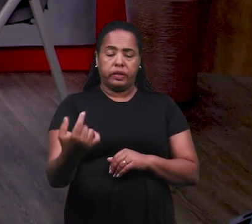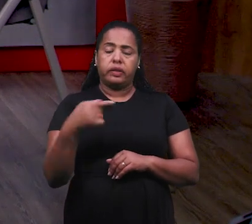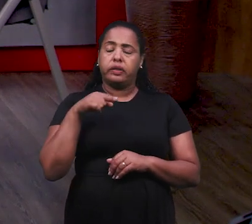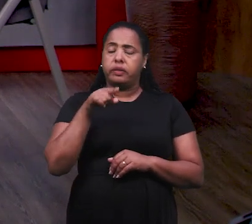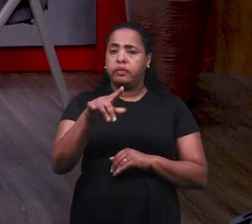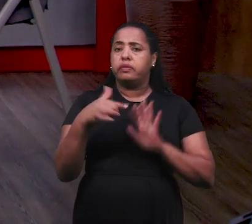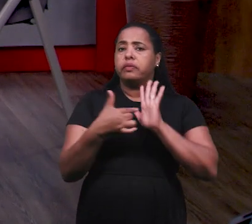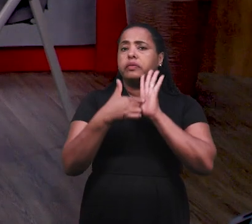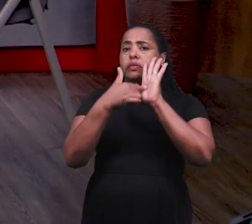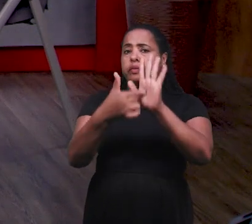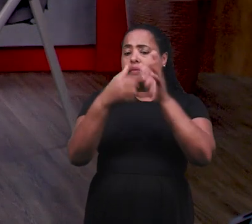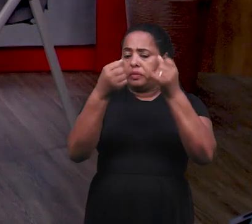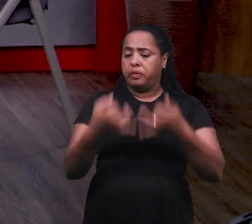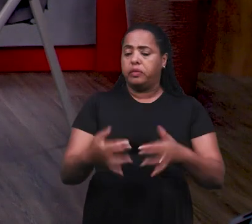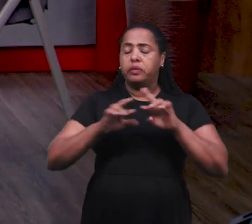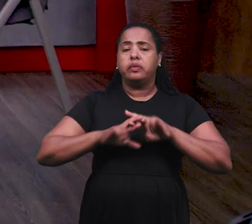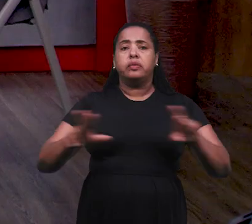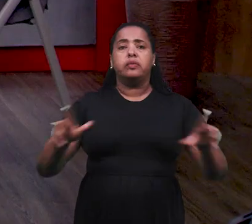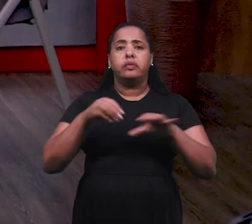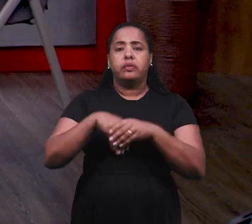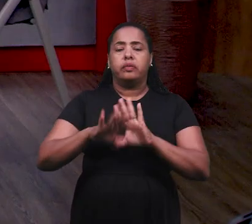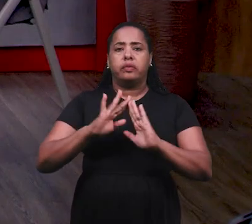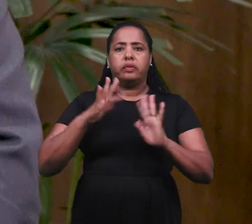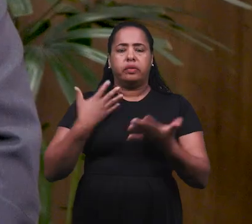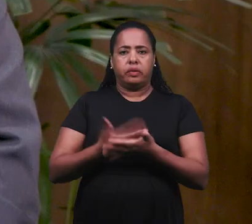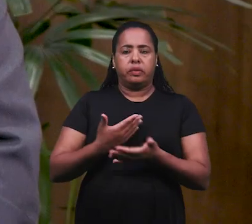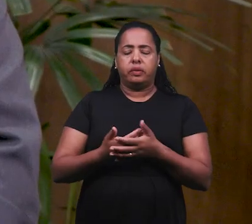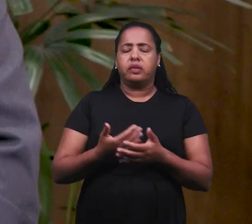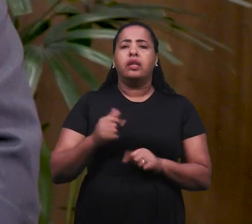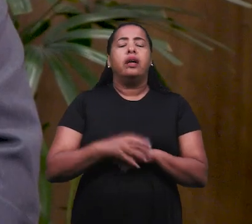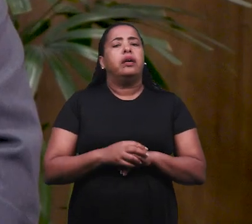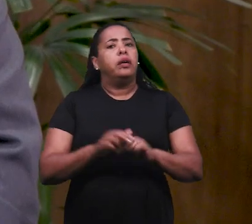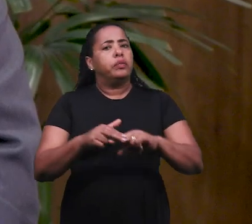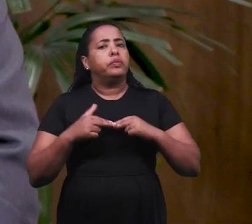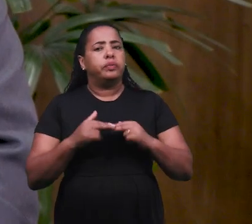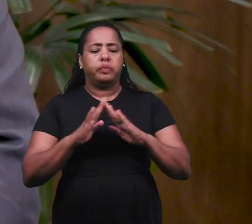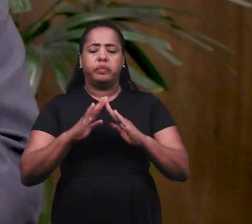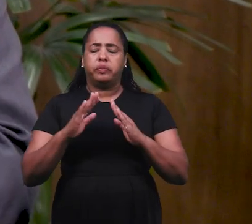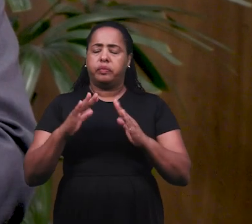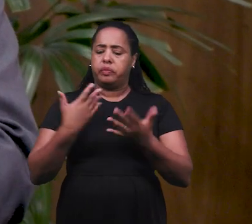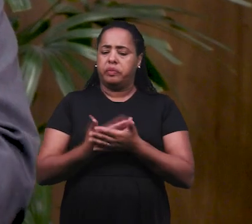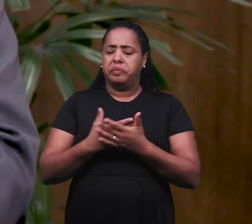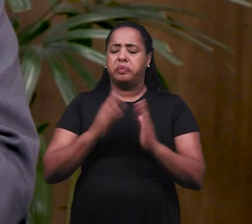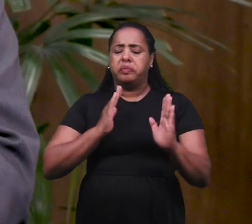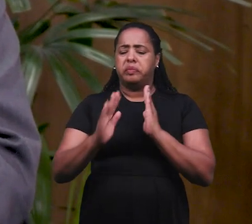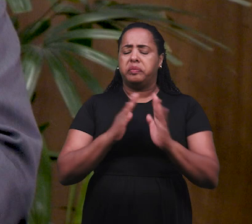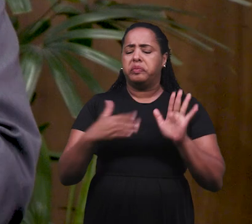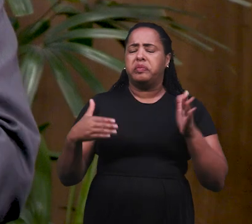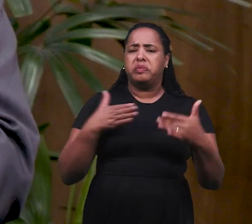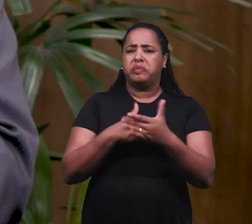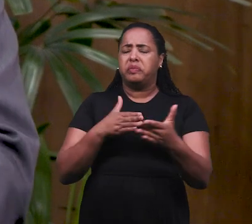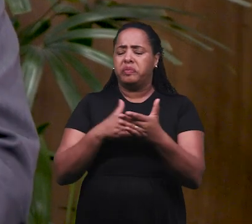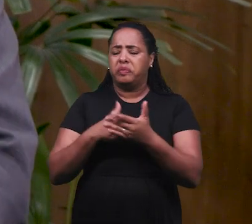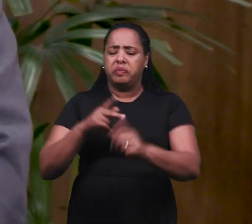fez, porque é um diferencial na escola, né? Quer dizer, a escola tem esses momentos da intervenção pedagógica que